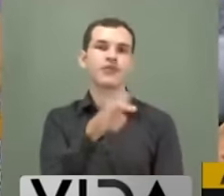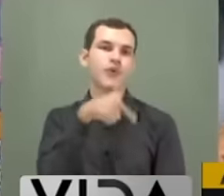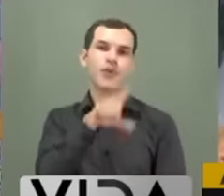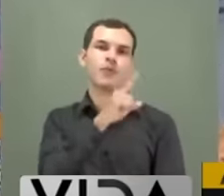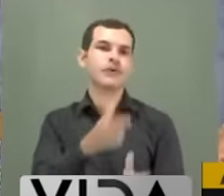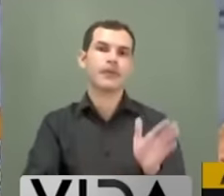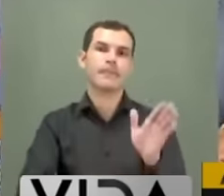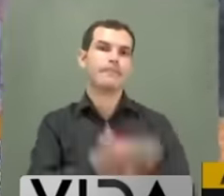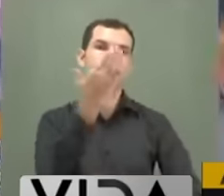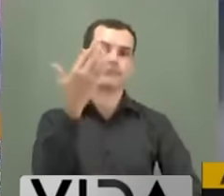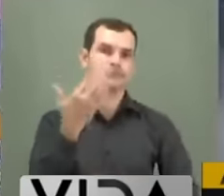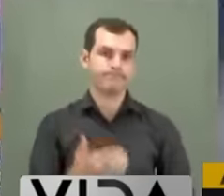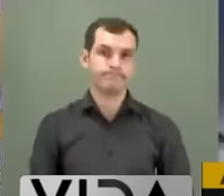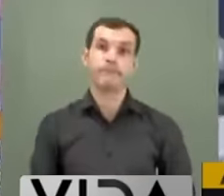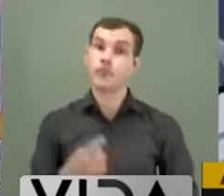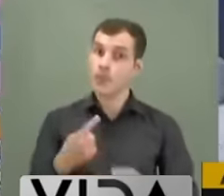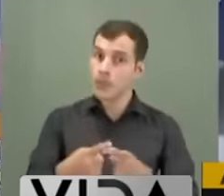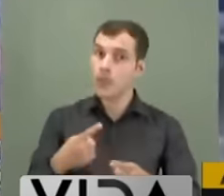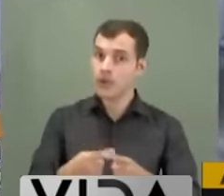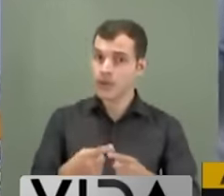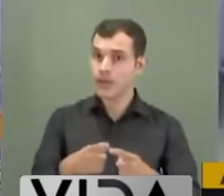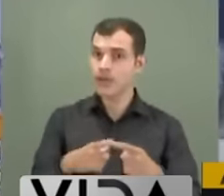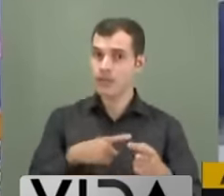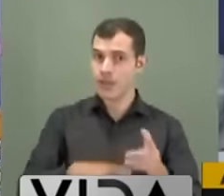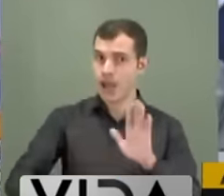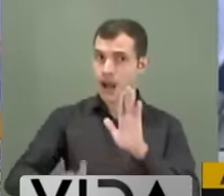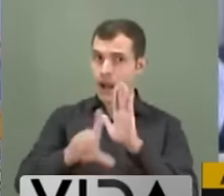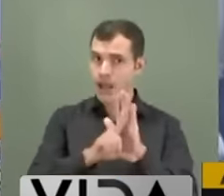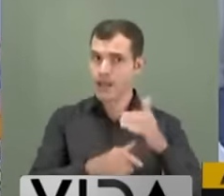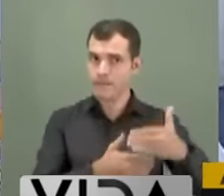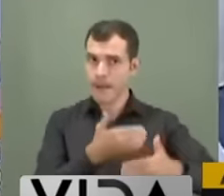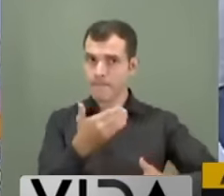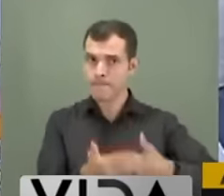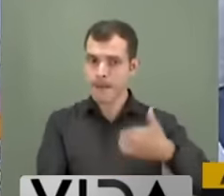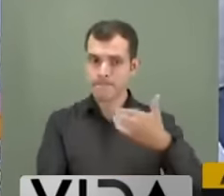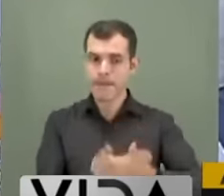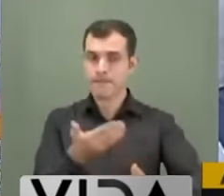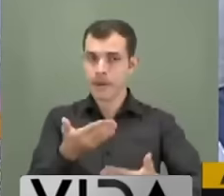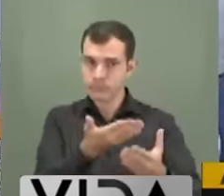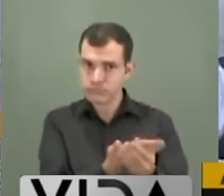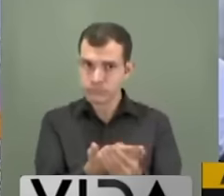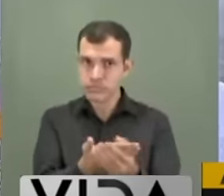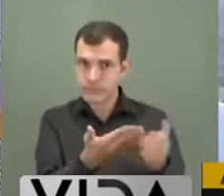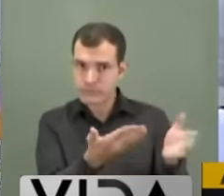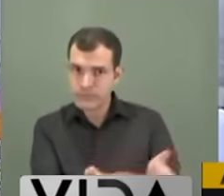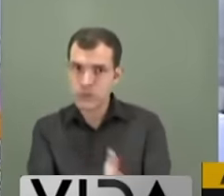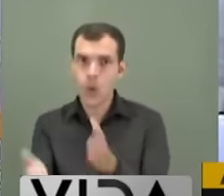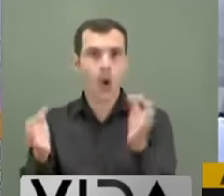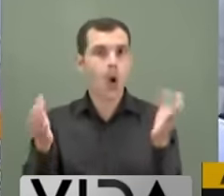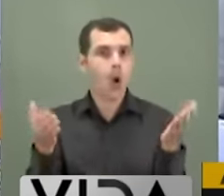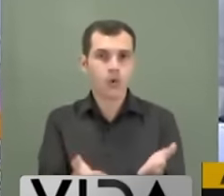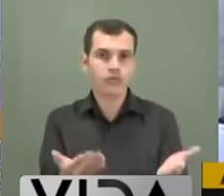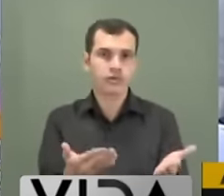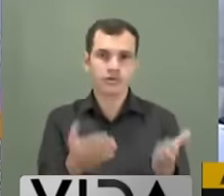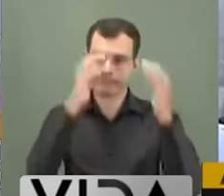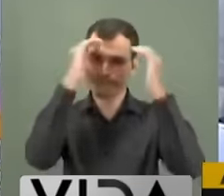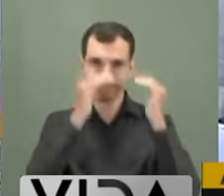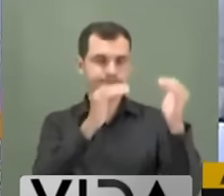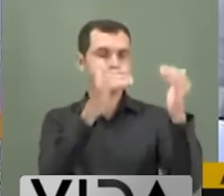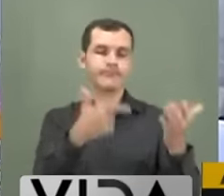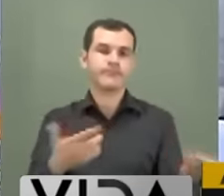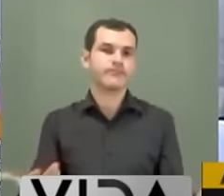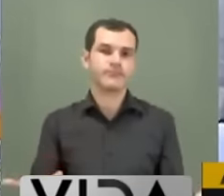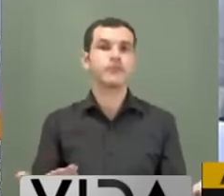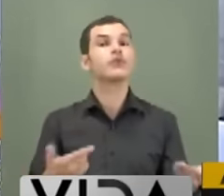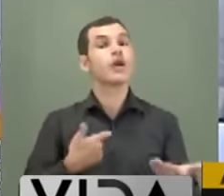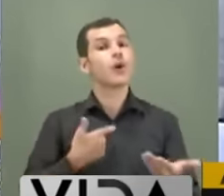país. Porque o devido processo legal hoje não é respeitado. Então, senhor presidente, eu quero lhe dizer que o brasileiro